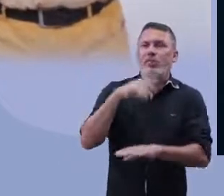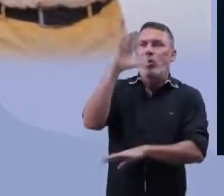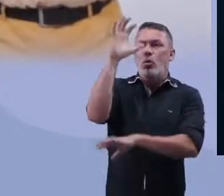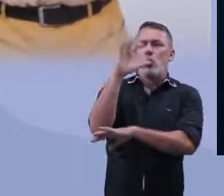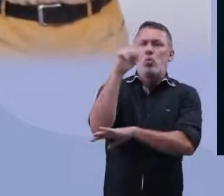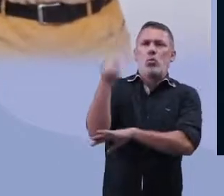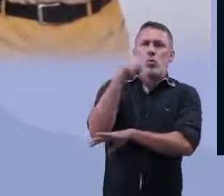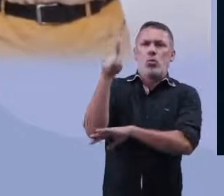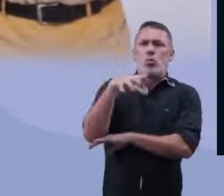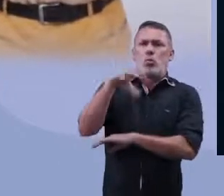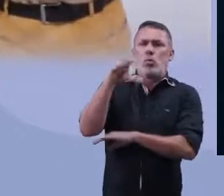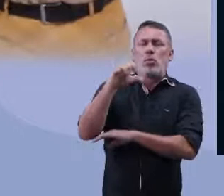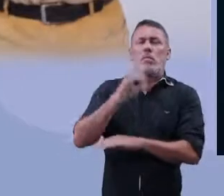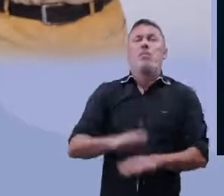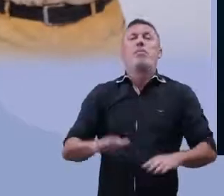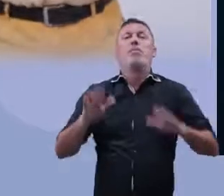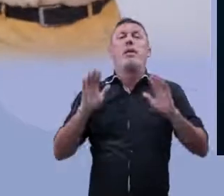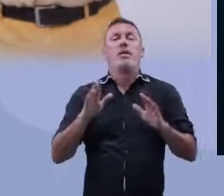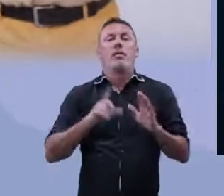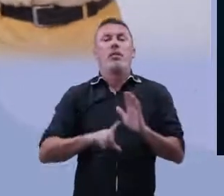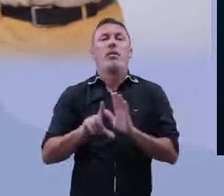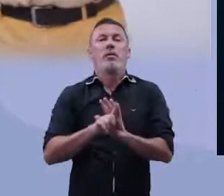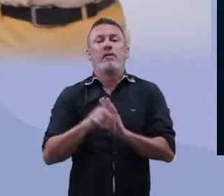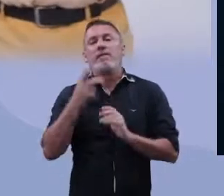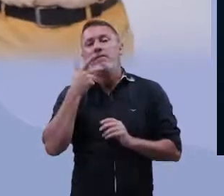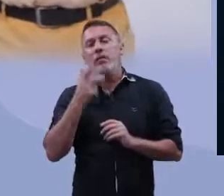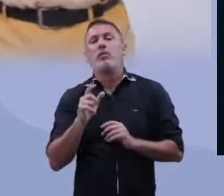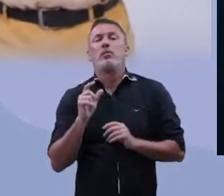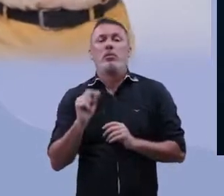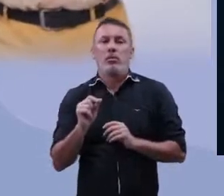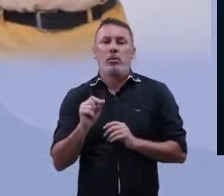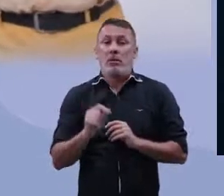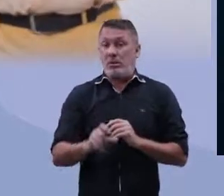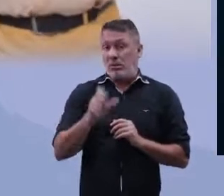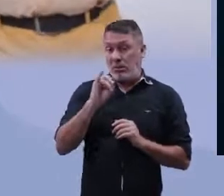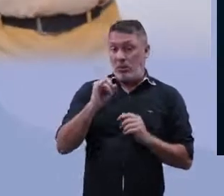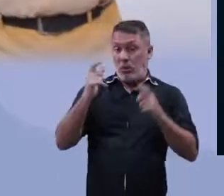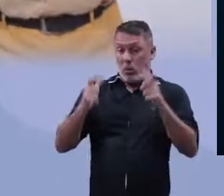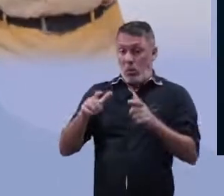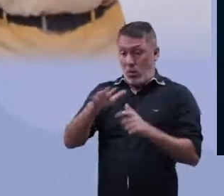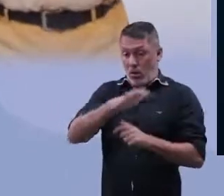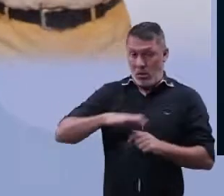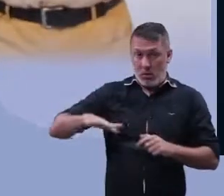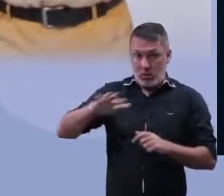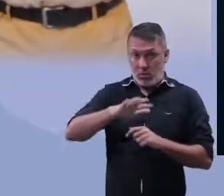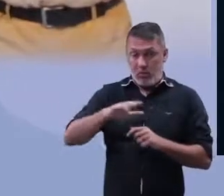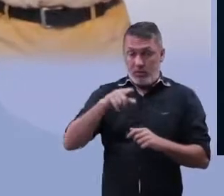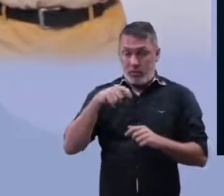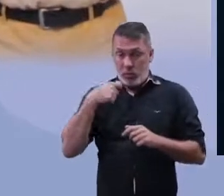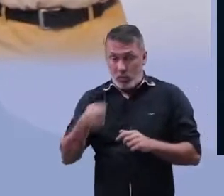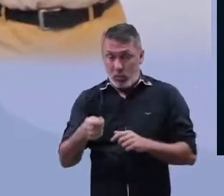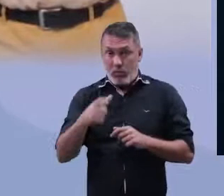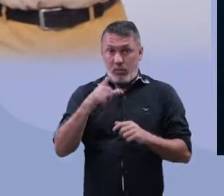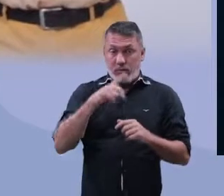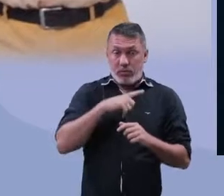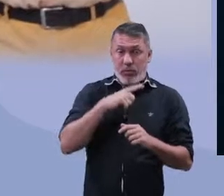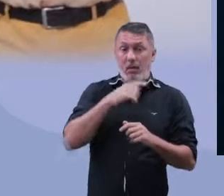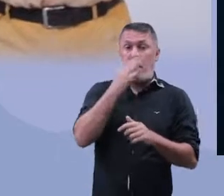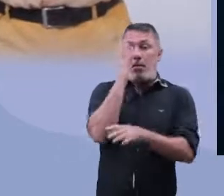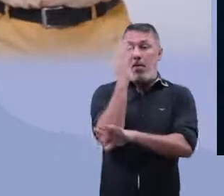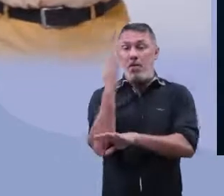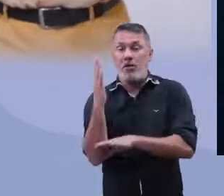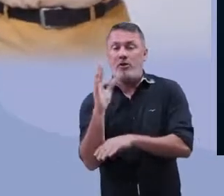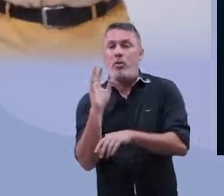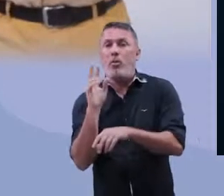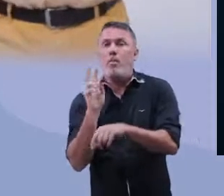turbinas eólicas, mas a legislação diz que se aquela região, por exemplo, for uma área de proteção ambiental,